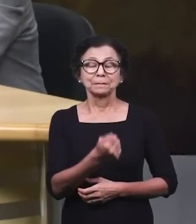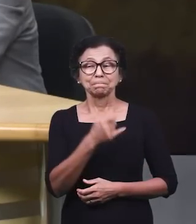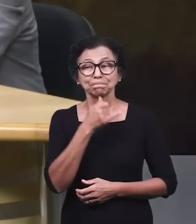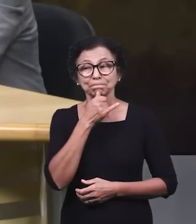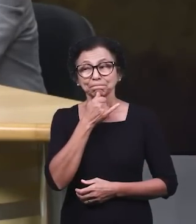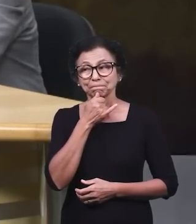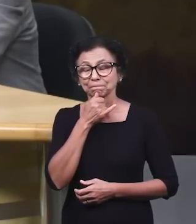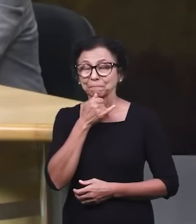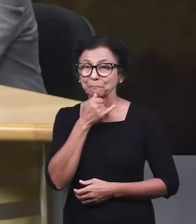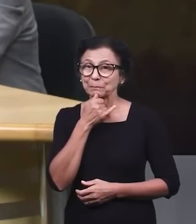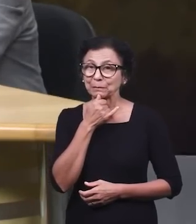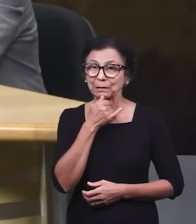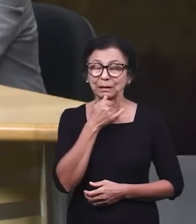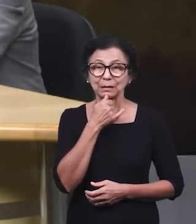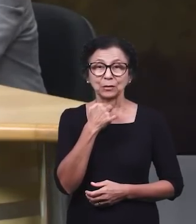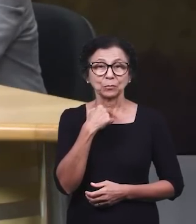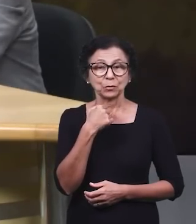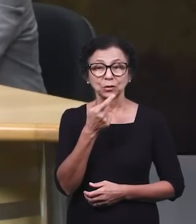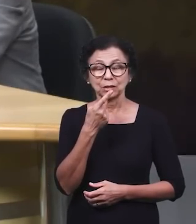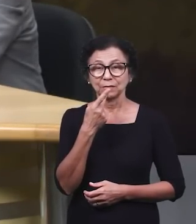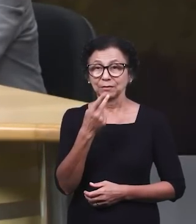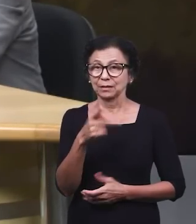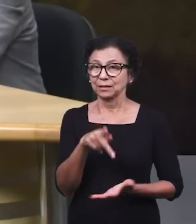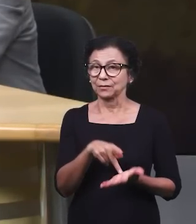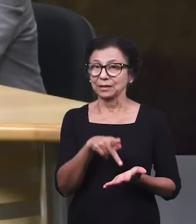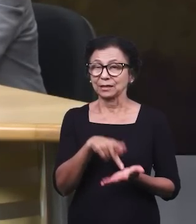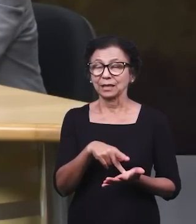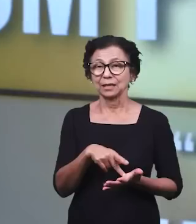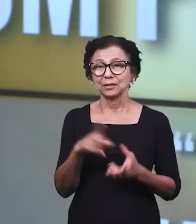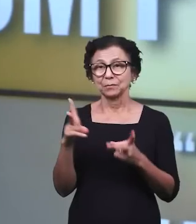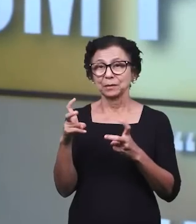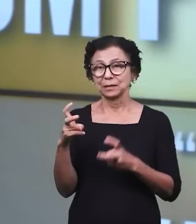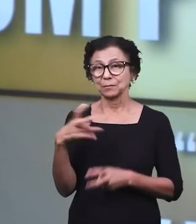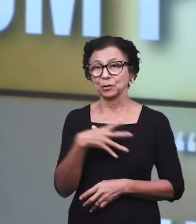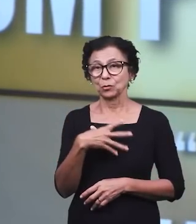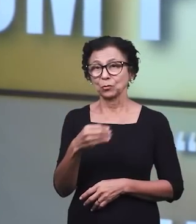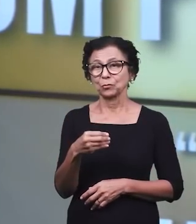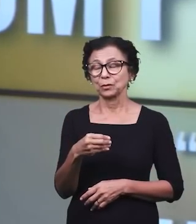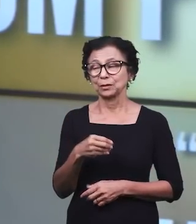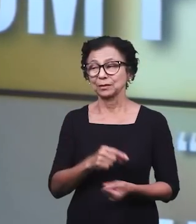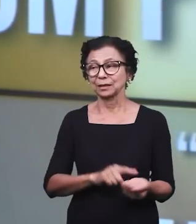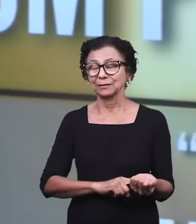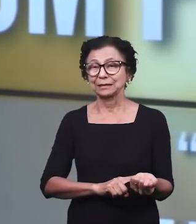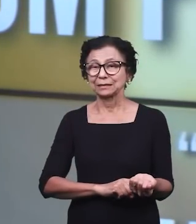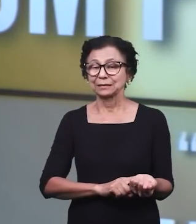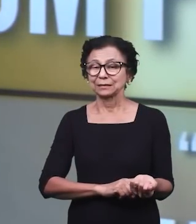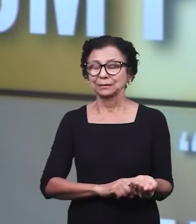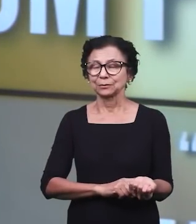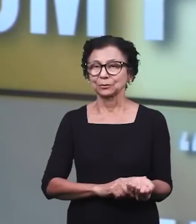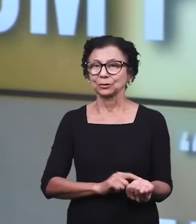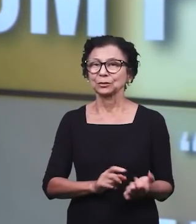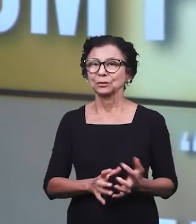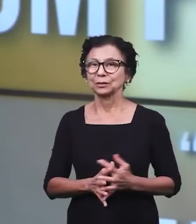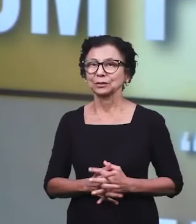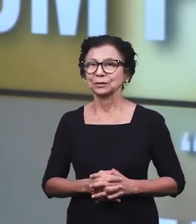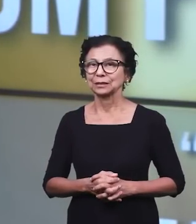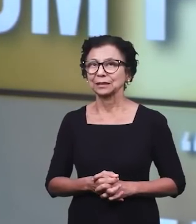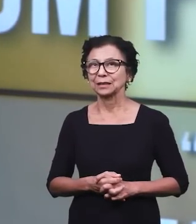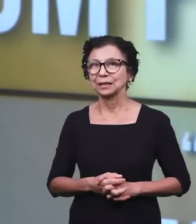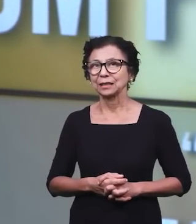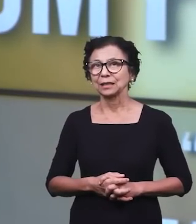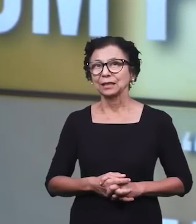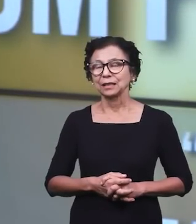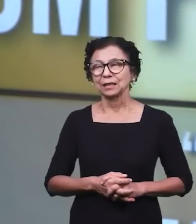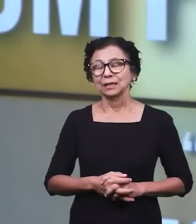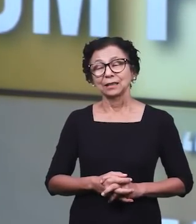não podia falar a verdade, o menino aflito, ele deve ter sofrido como pai. Uhum. Mas a palavra em Hebreus mostra que em nenhum momento ele achou que ia perder, porque fala